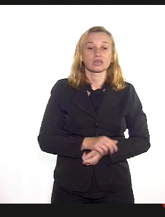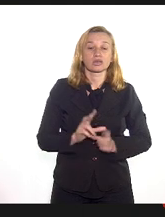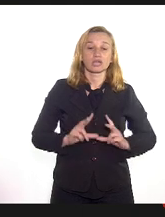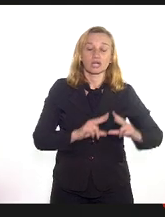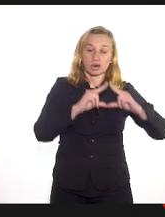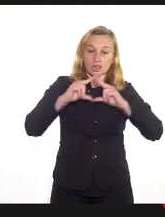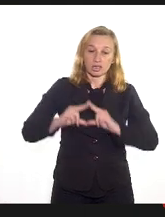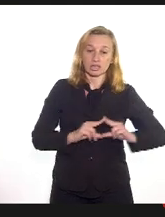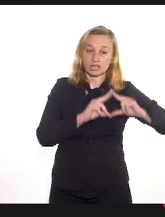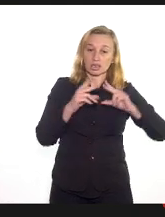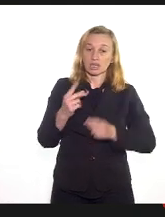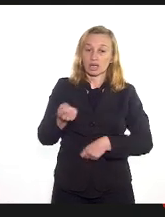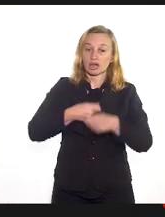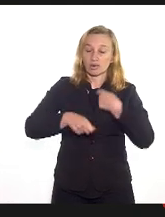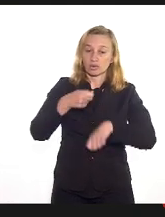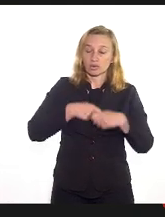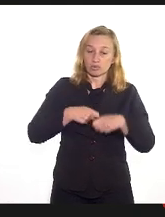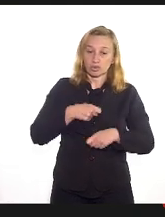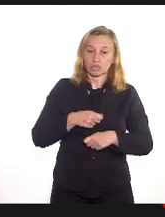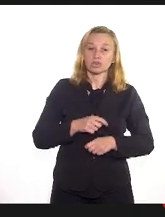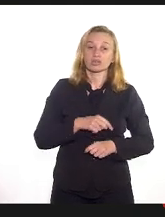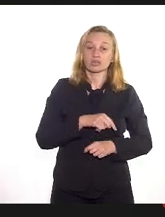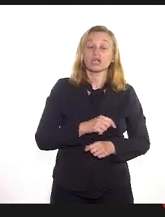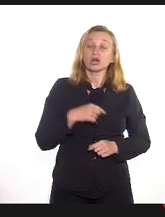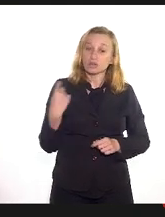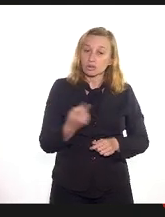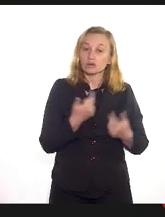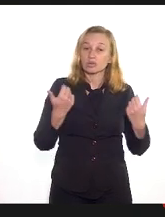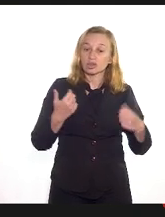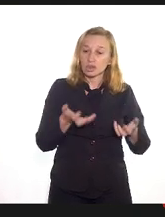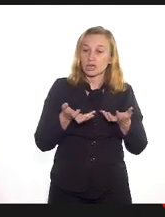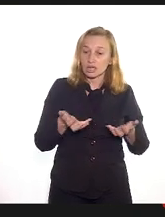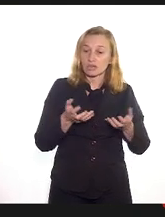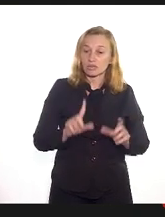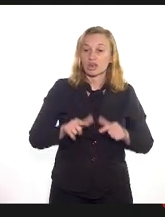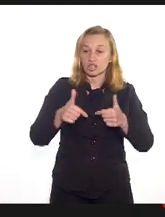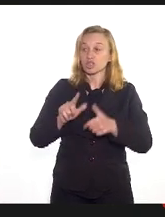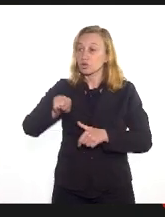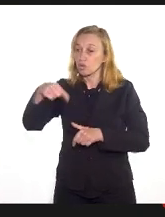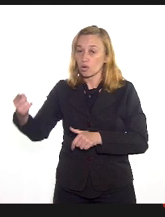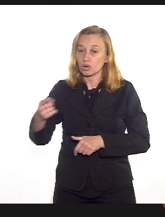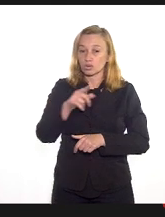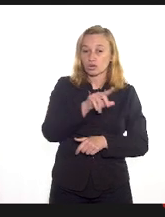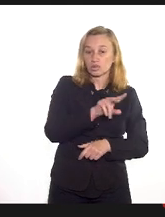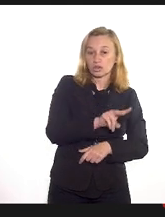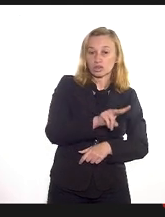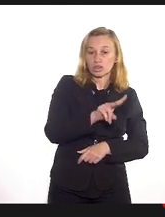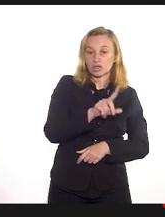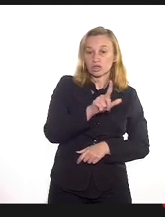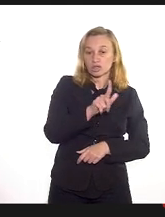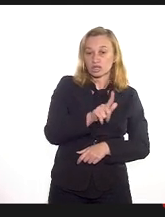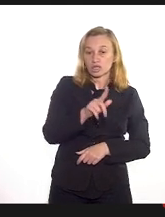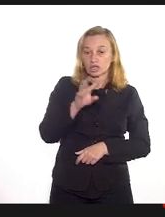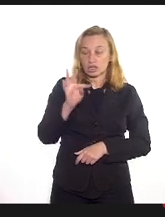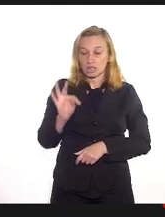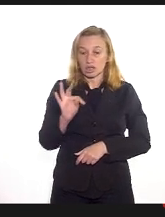reciclagem, da economia circular. E nós pretendemos ativar um outro GT, outro grupo de trabalho,